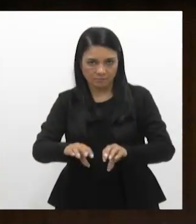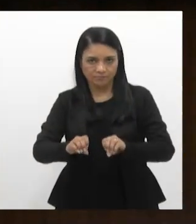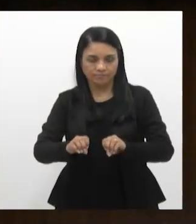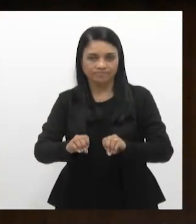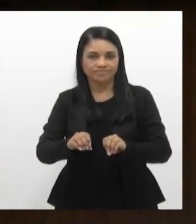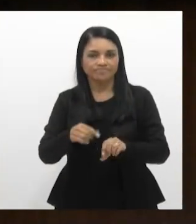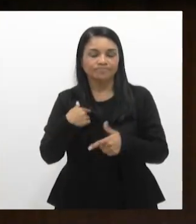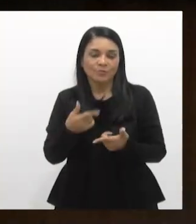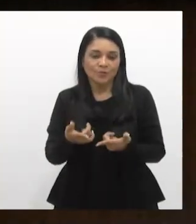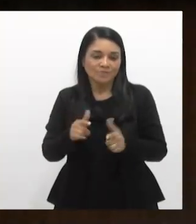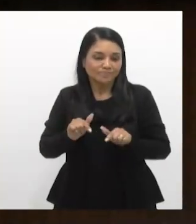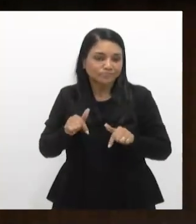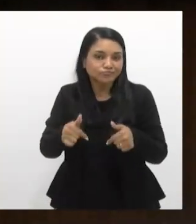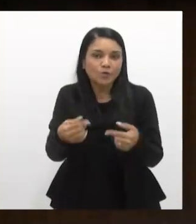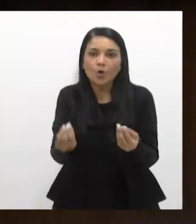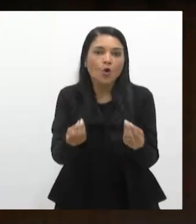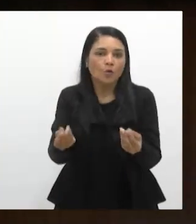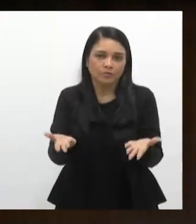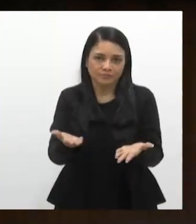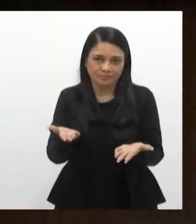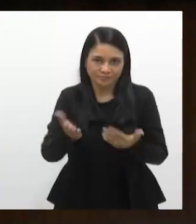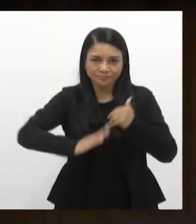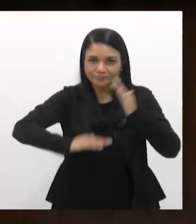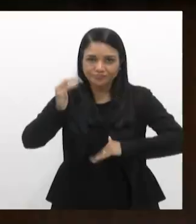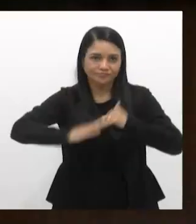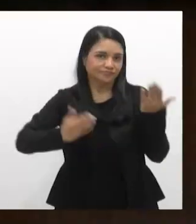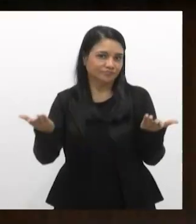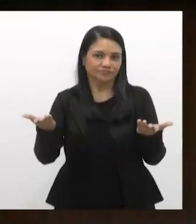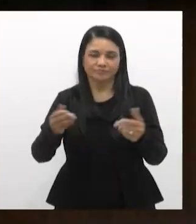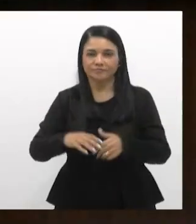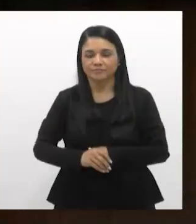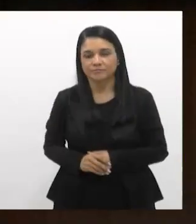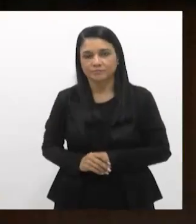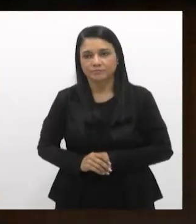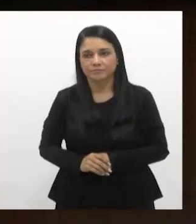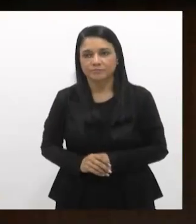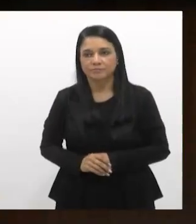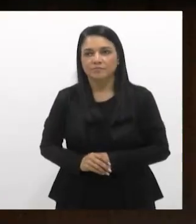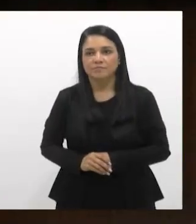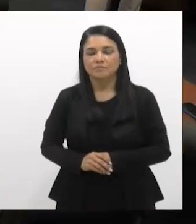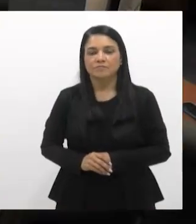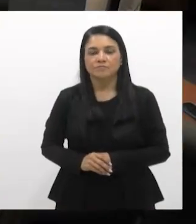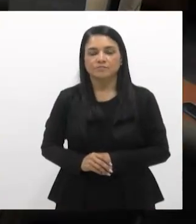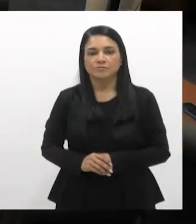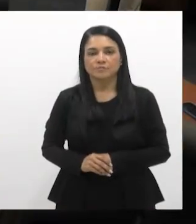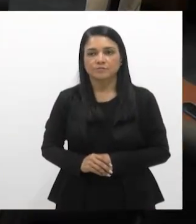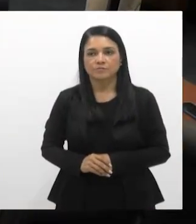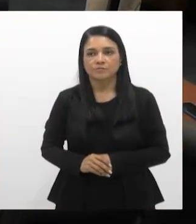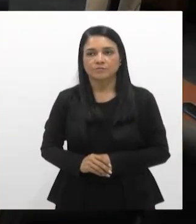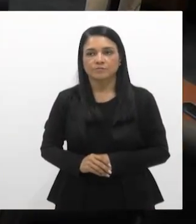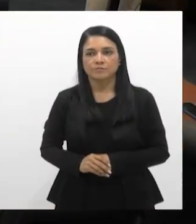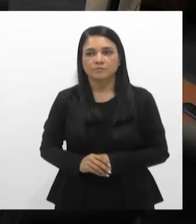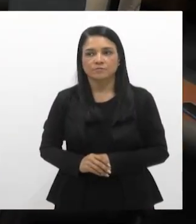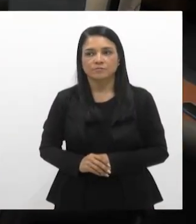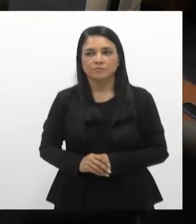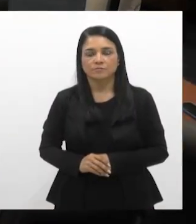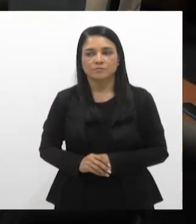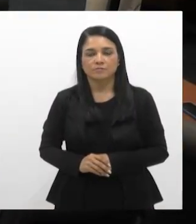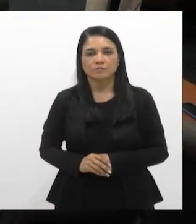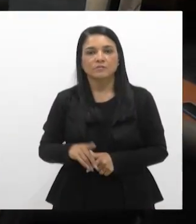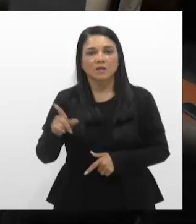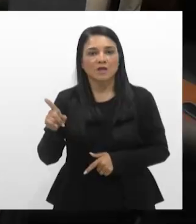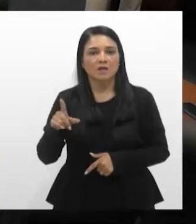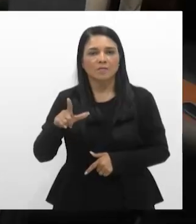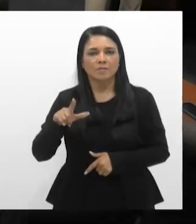aplicação prática da lei agora. Deixa eu só falar. Inclusive, eu acho que a Milena